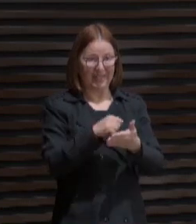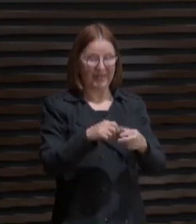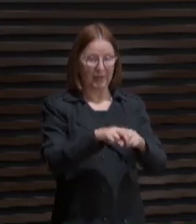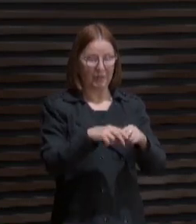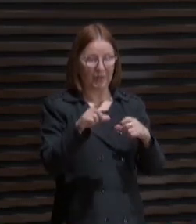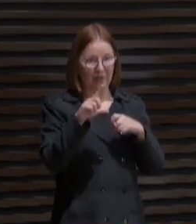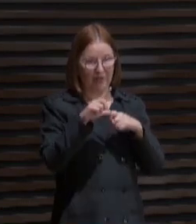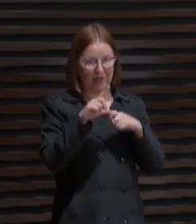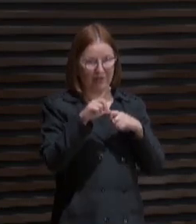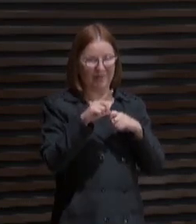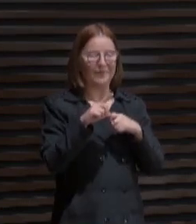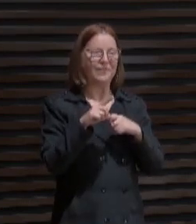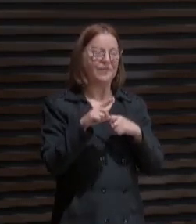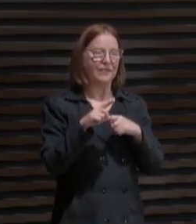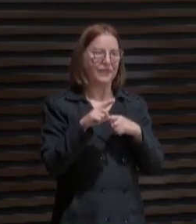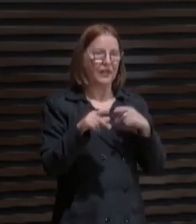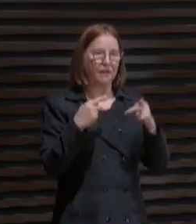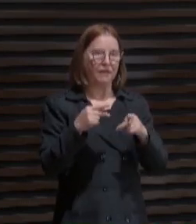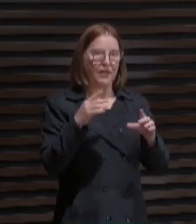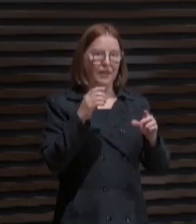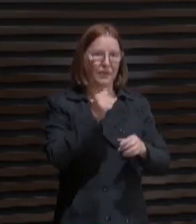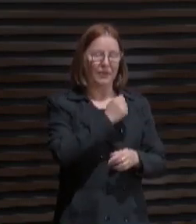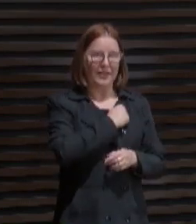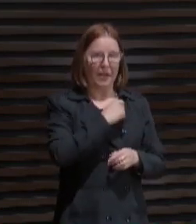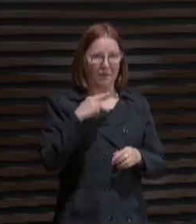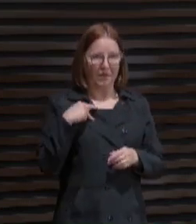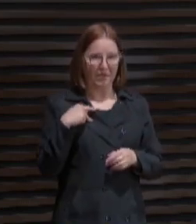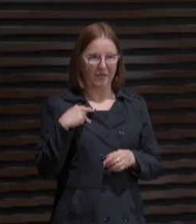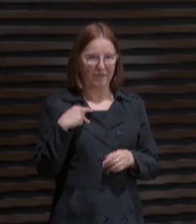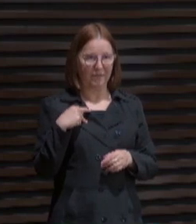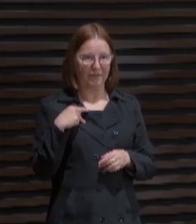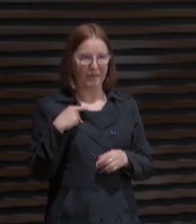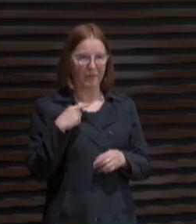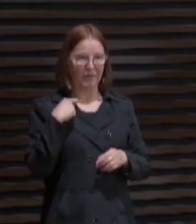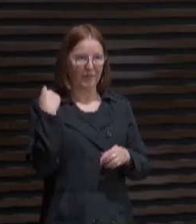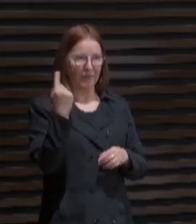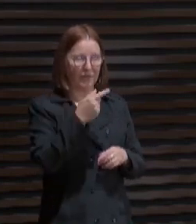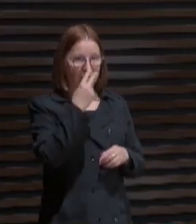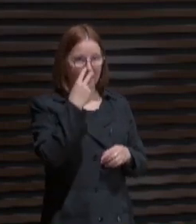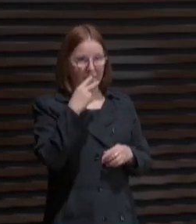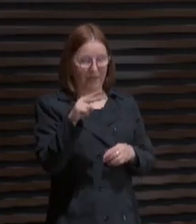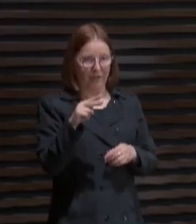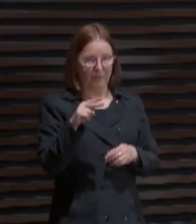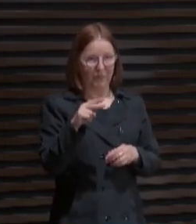dos Apóstolos, a gente vai enxergar que os Atos são fora do templo.